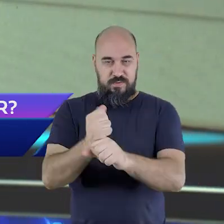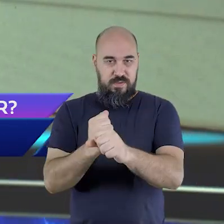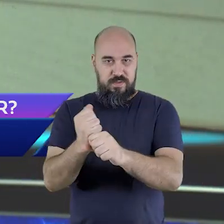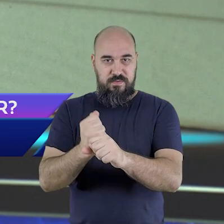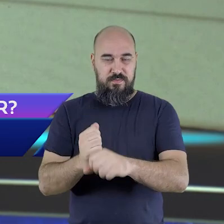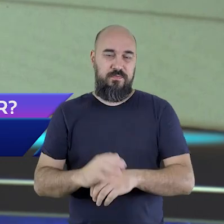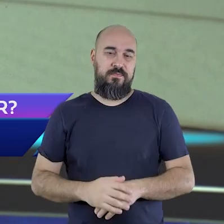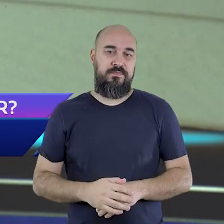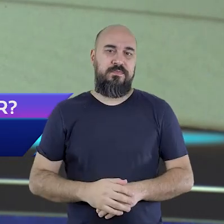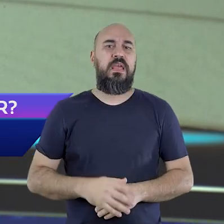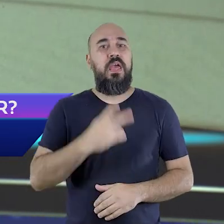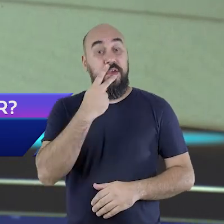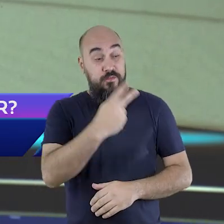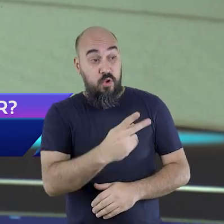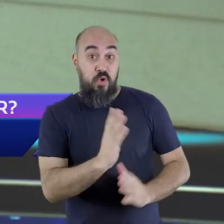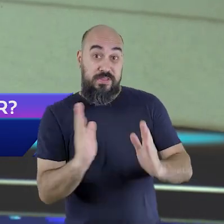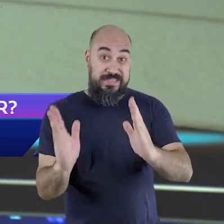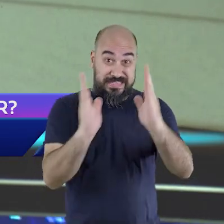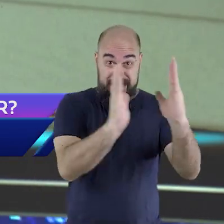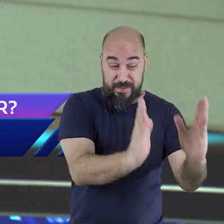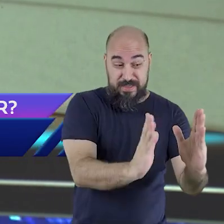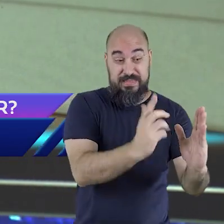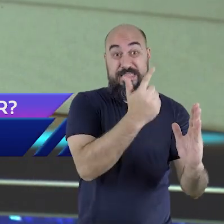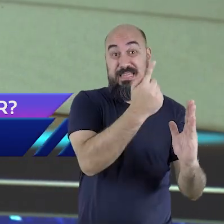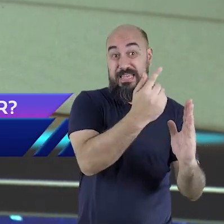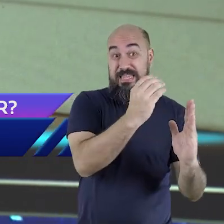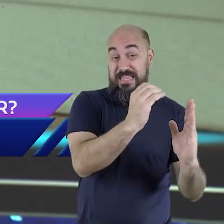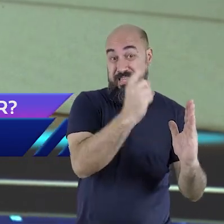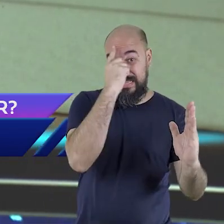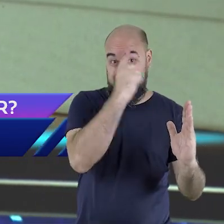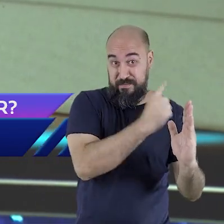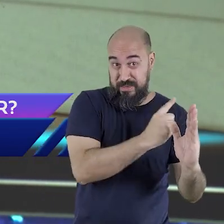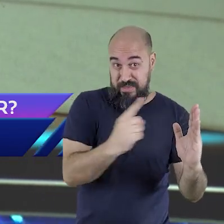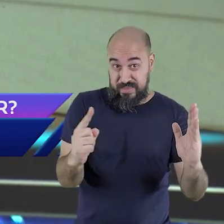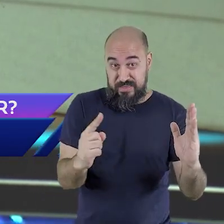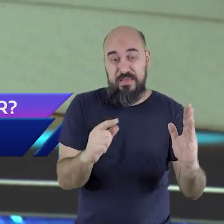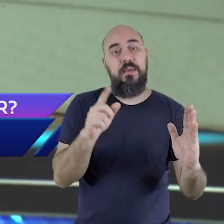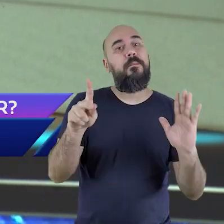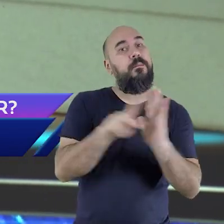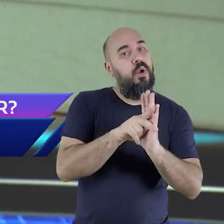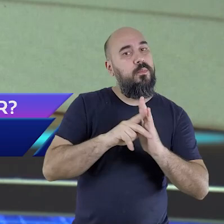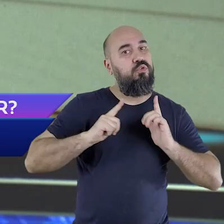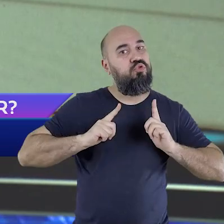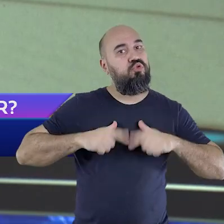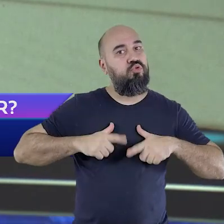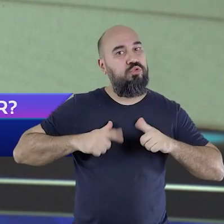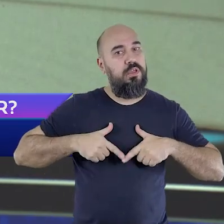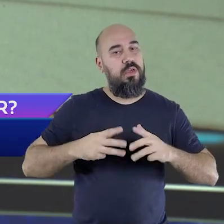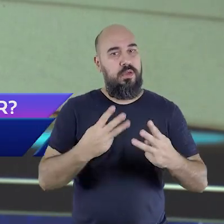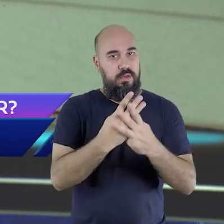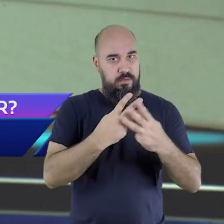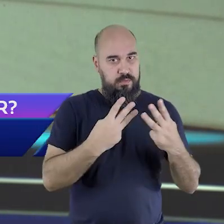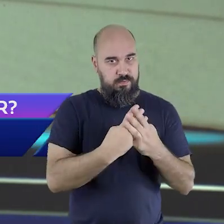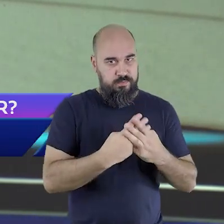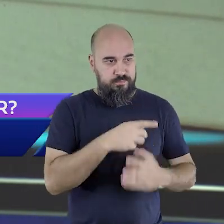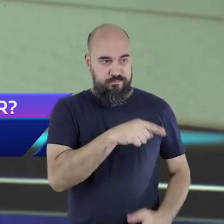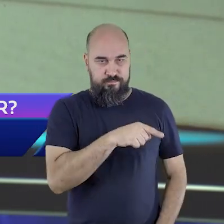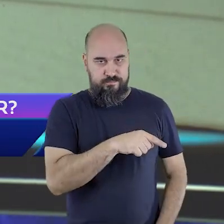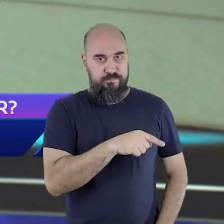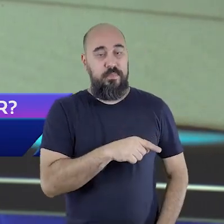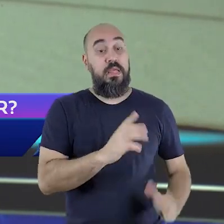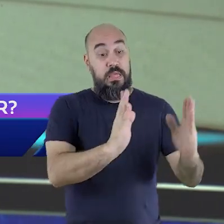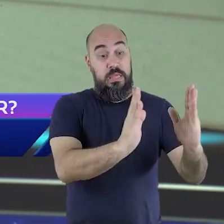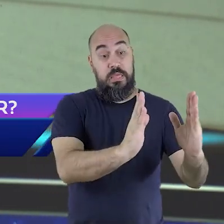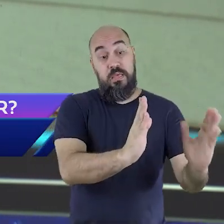primeiras 70 semanas foram separadas para o povo judeu. O tempo restante